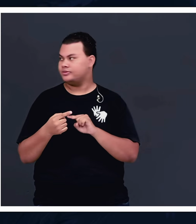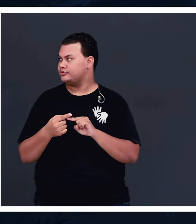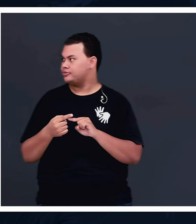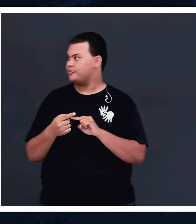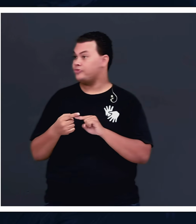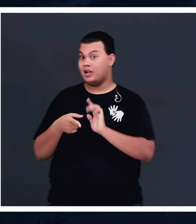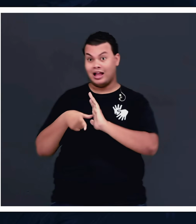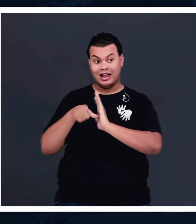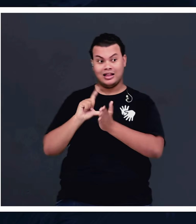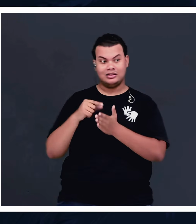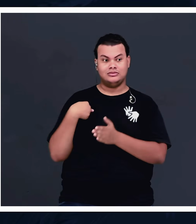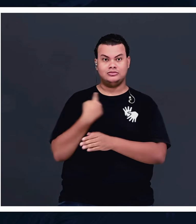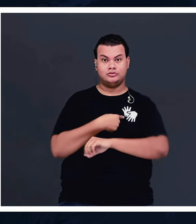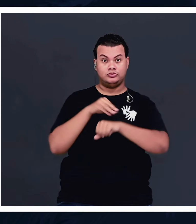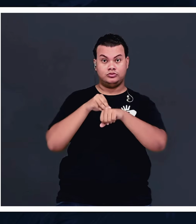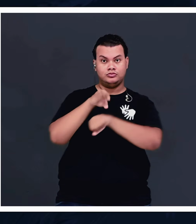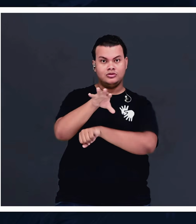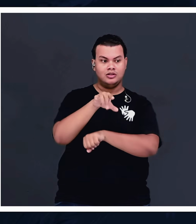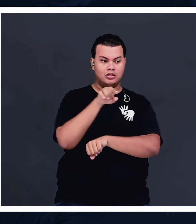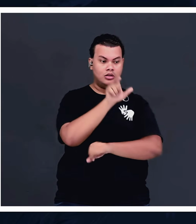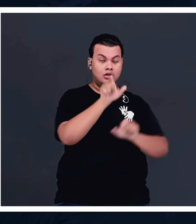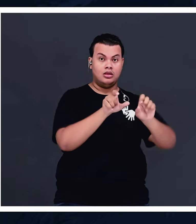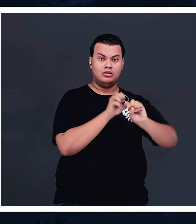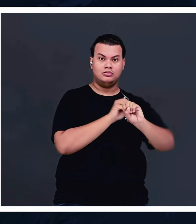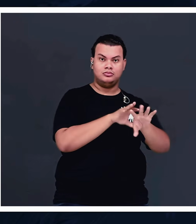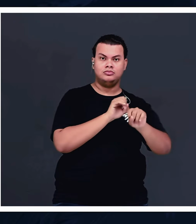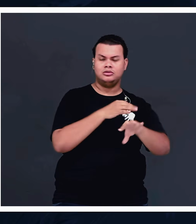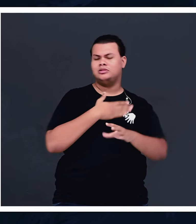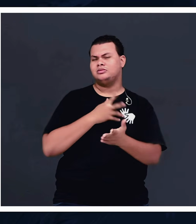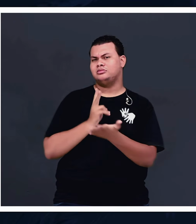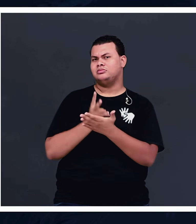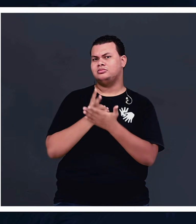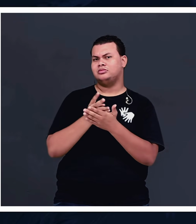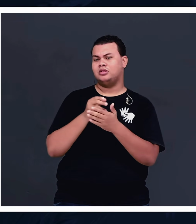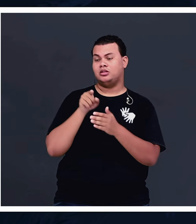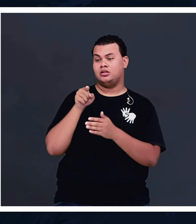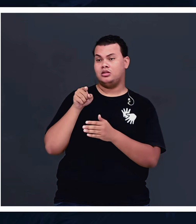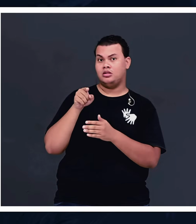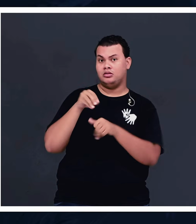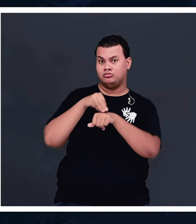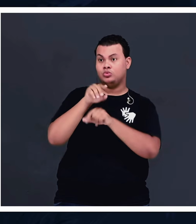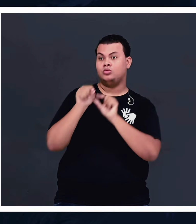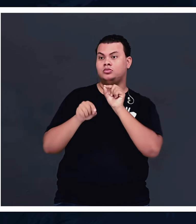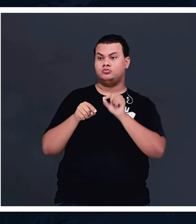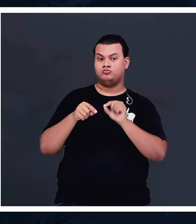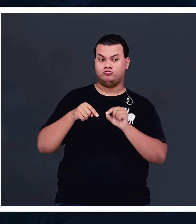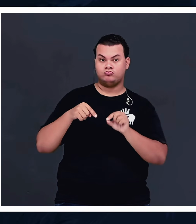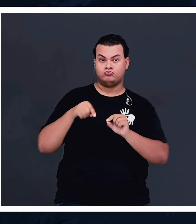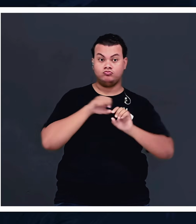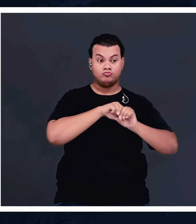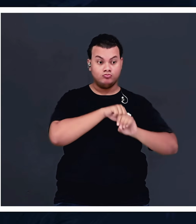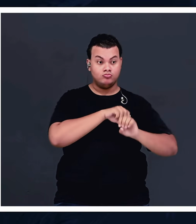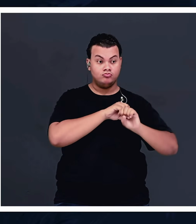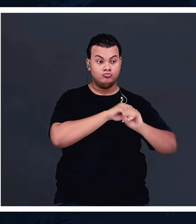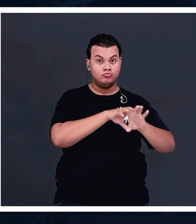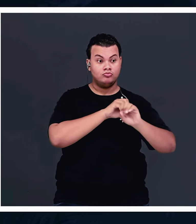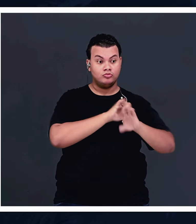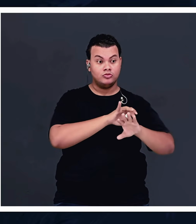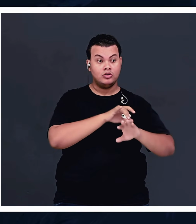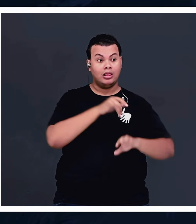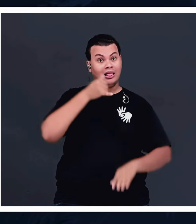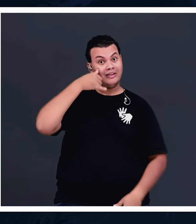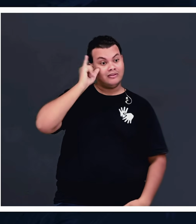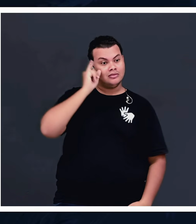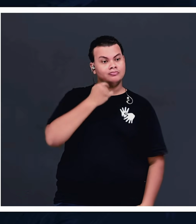Quando nós falamos de discipulado, como eu sempre falo, o discipulado, ele é